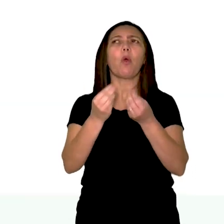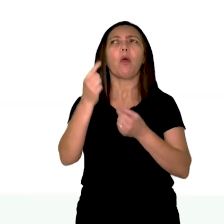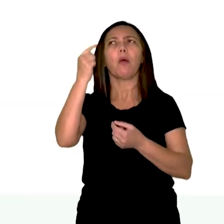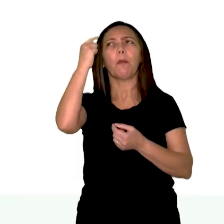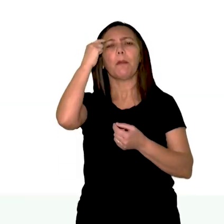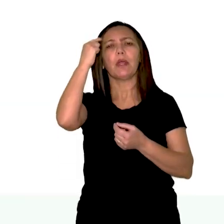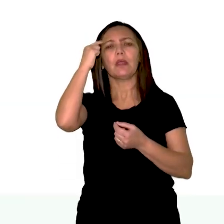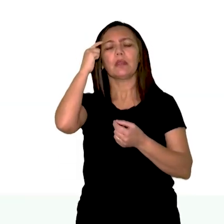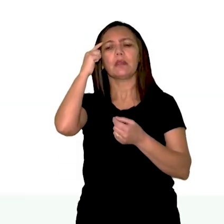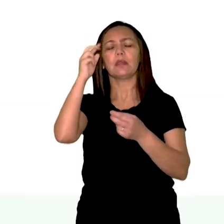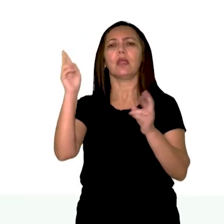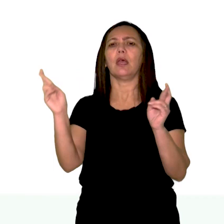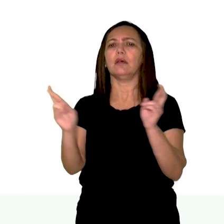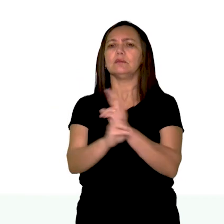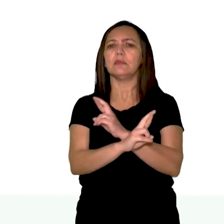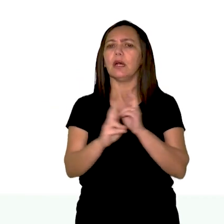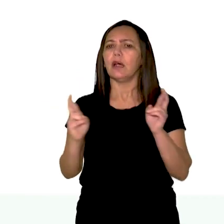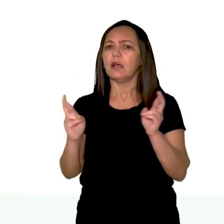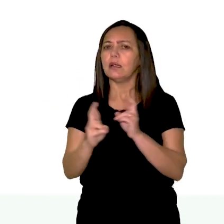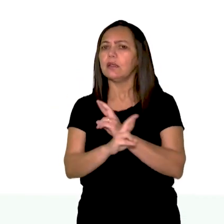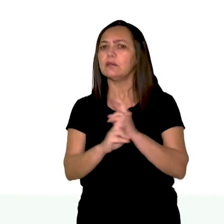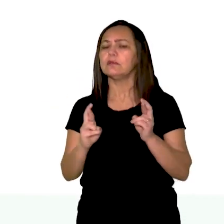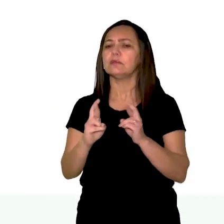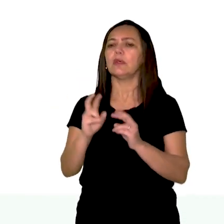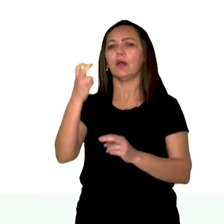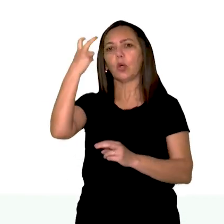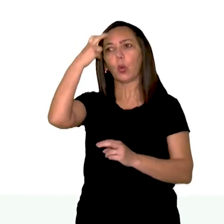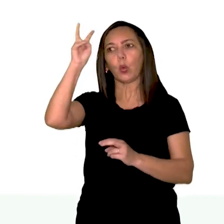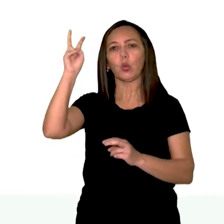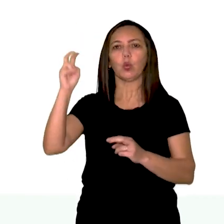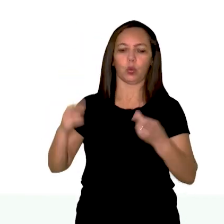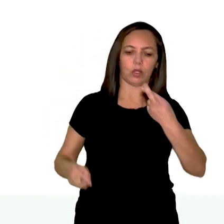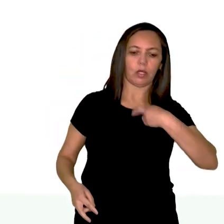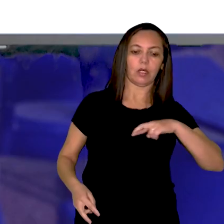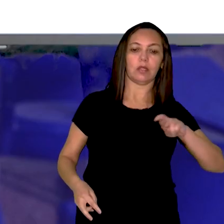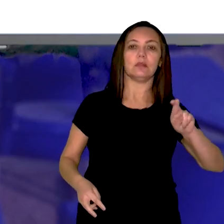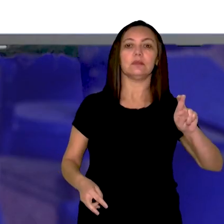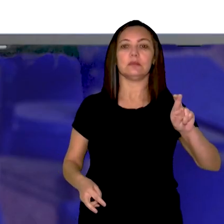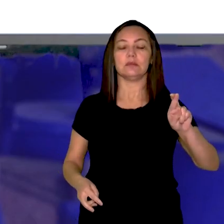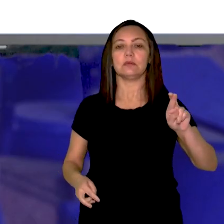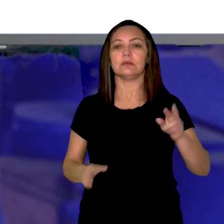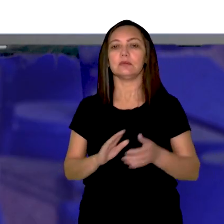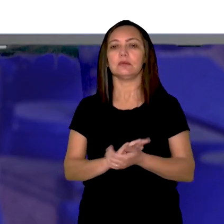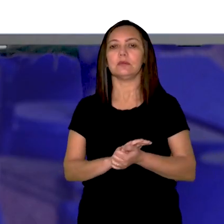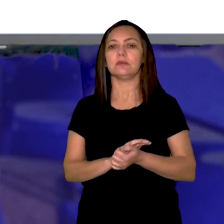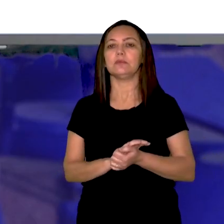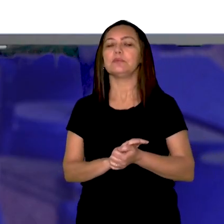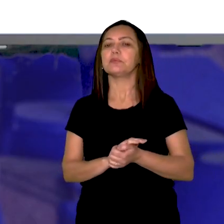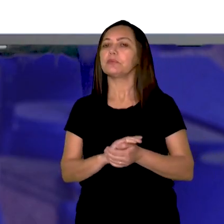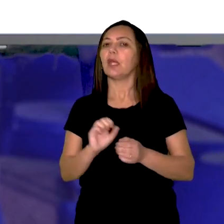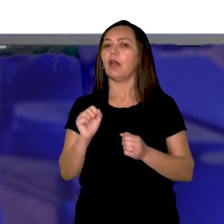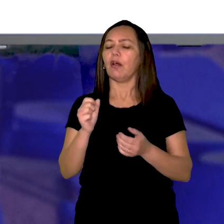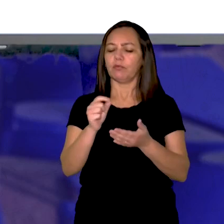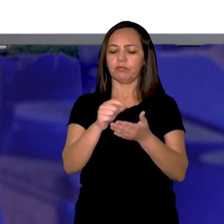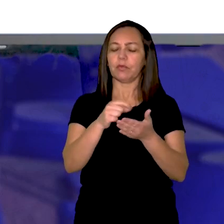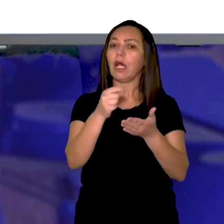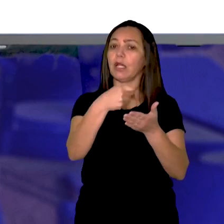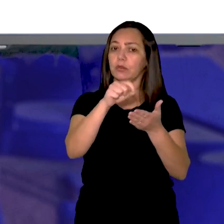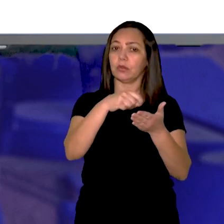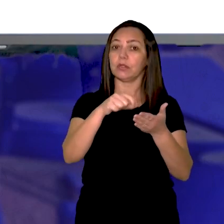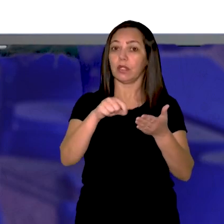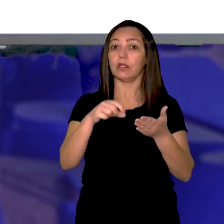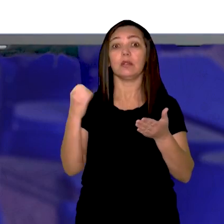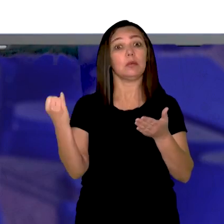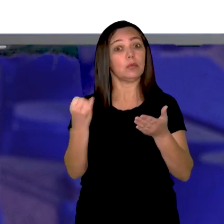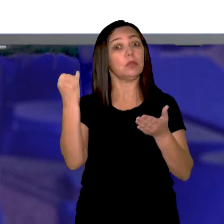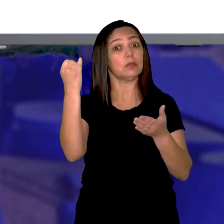a relação existente entre cultura e religião? Se possível for, faça essas anotações